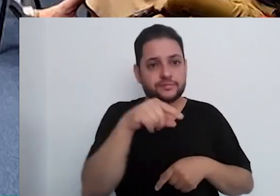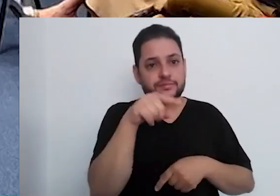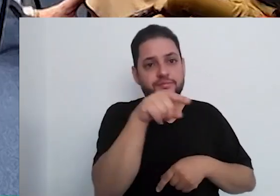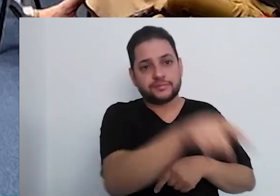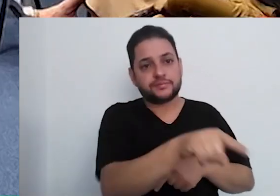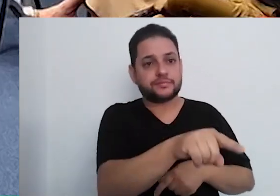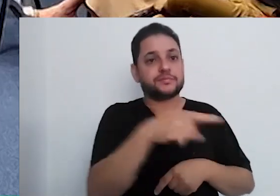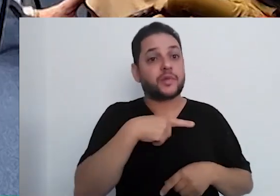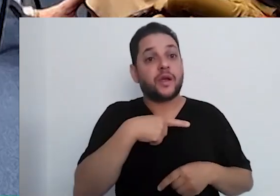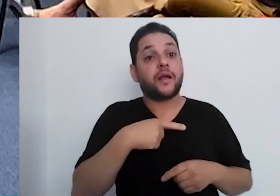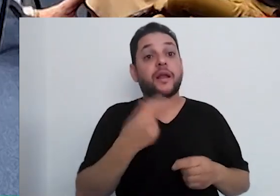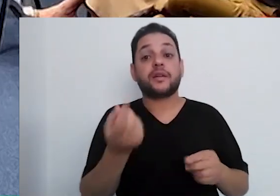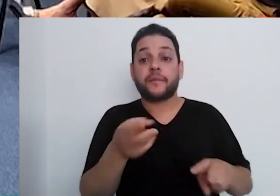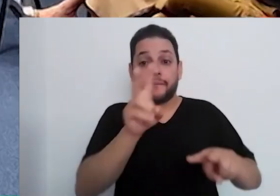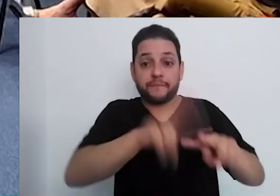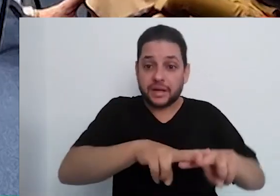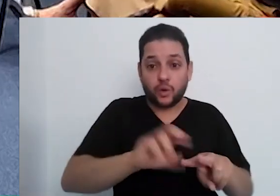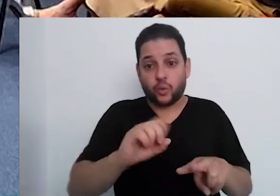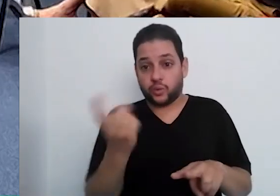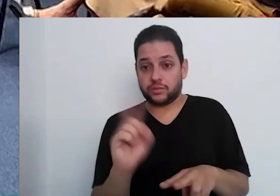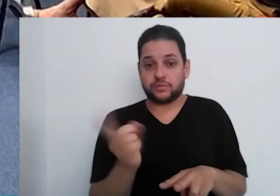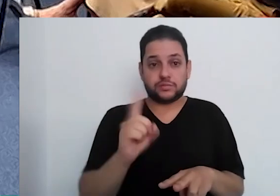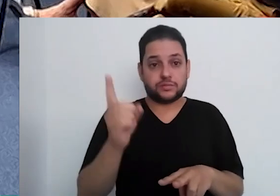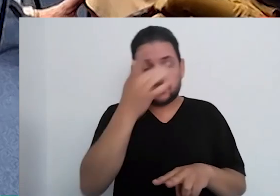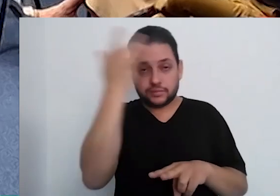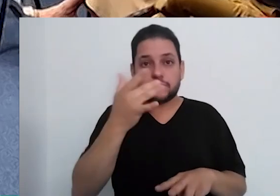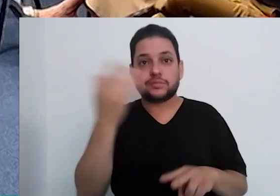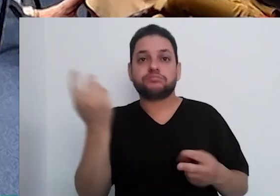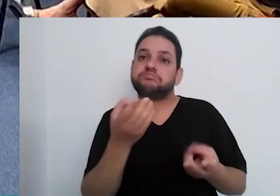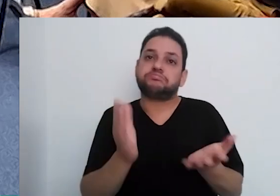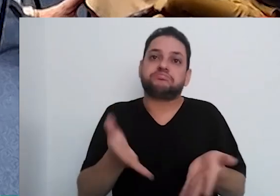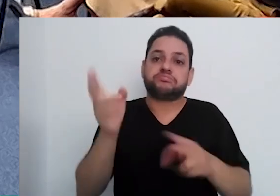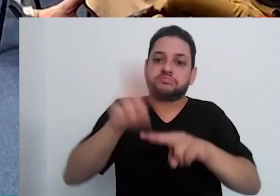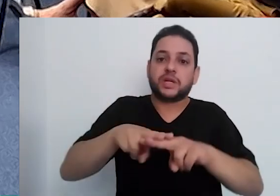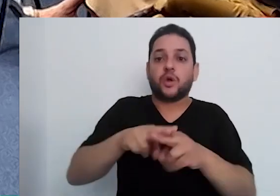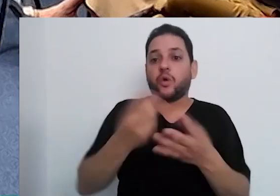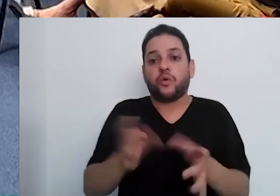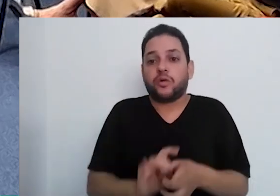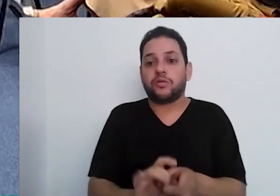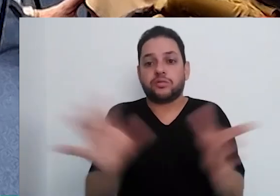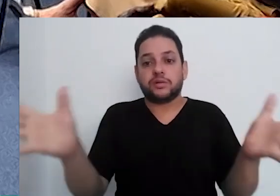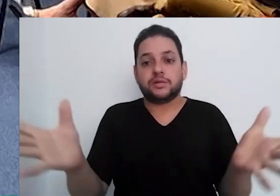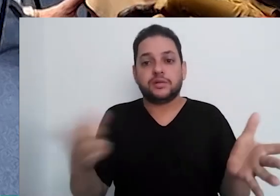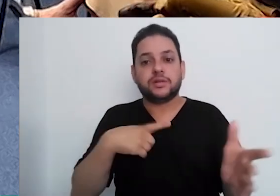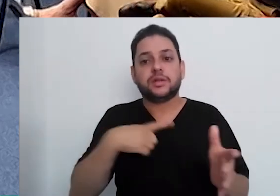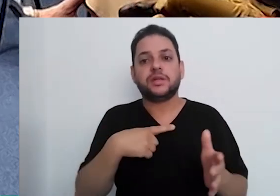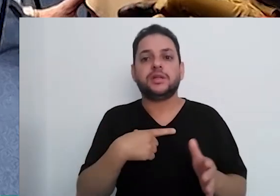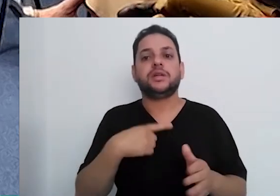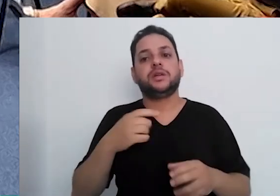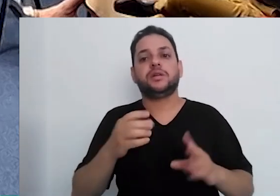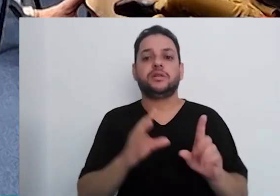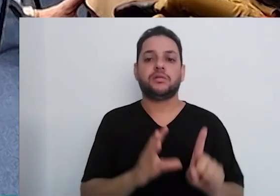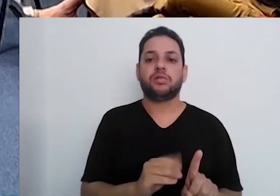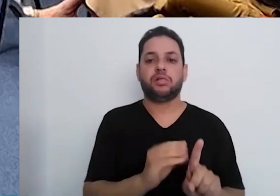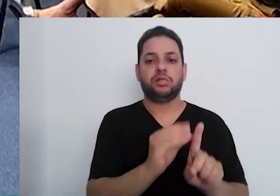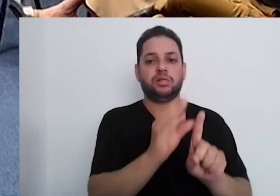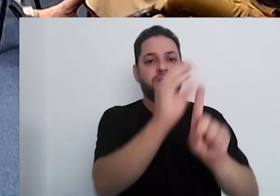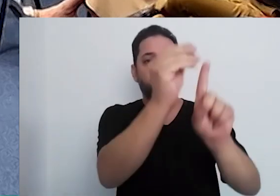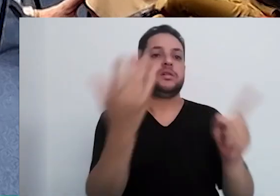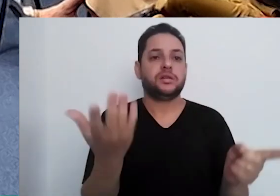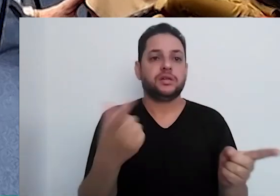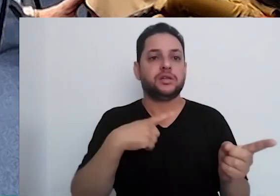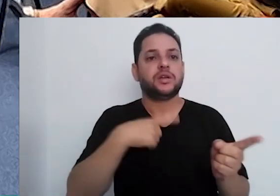passado pela prisão ou não uma pessoa que foi condenada uma pessoa que foi absolvida eu quero um caso de de abuso sexual Eu quero um caso que seja